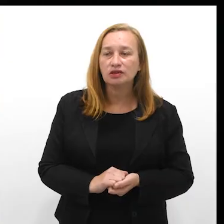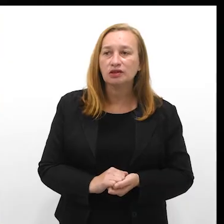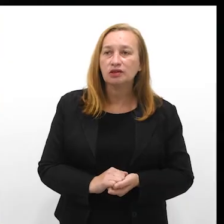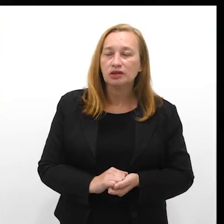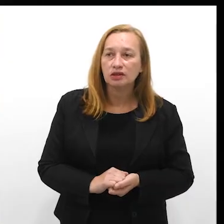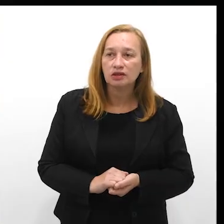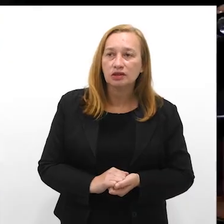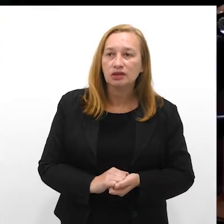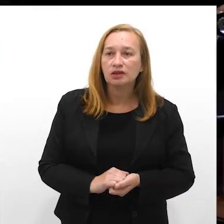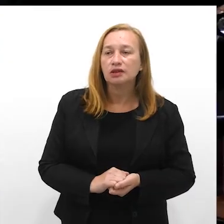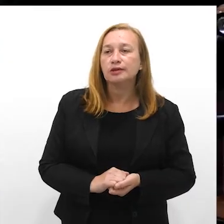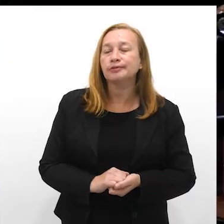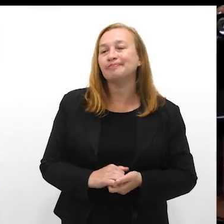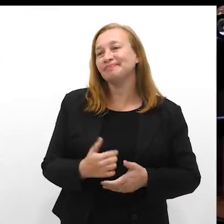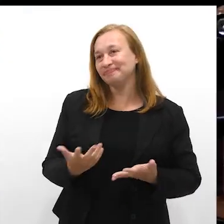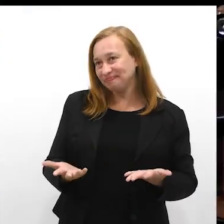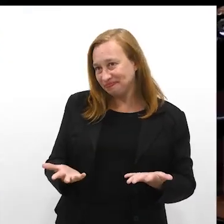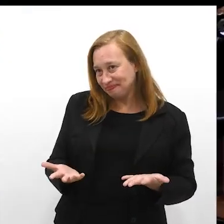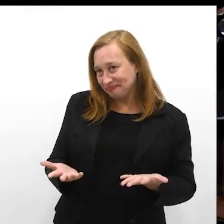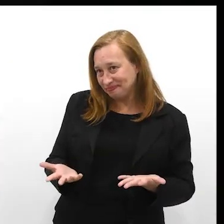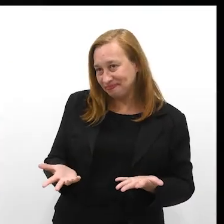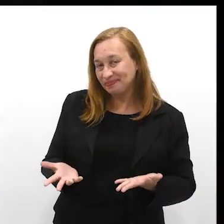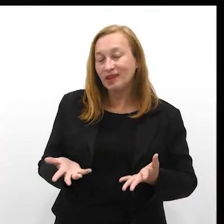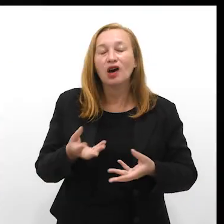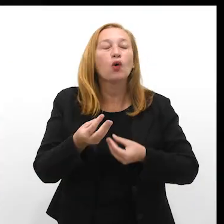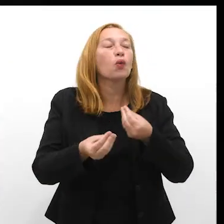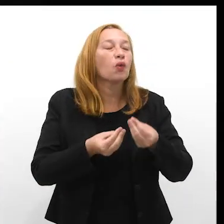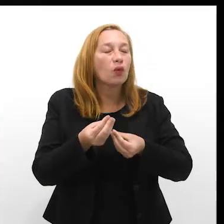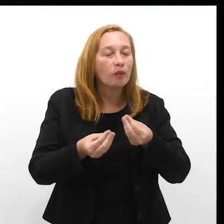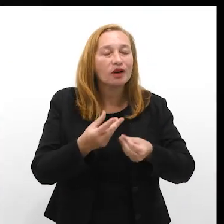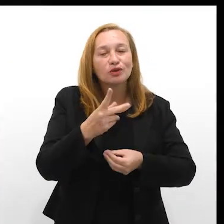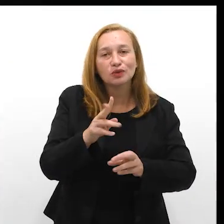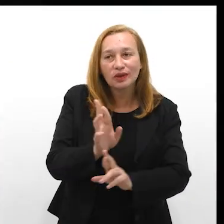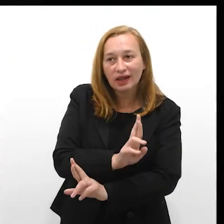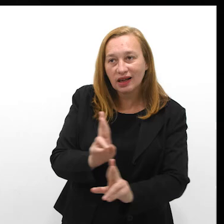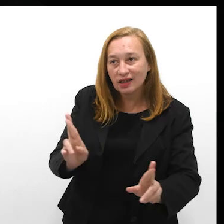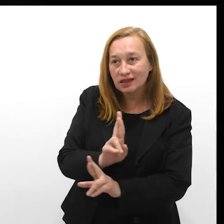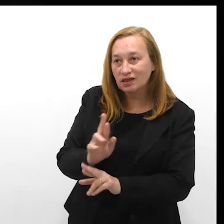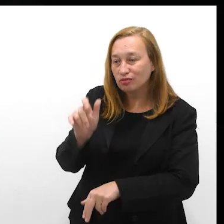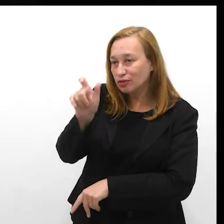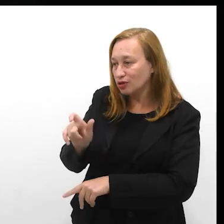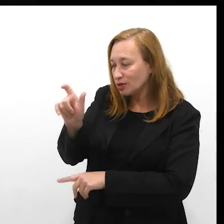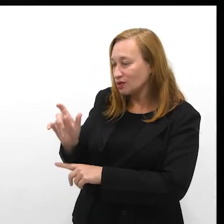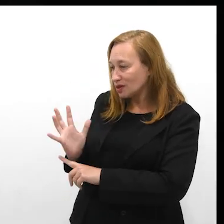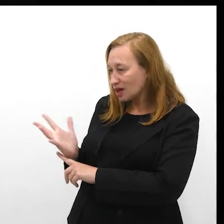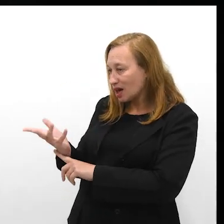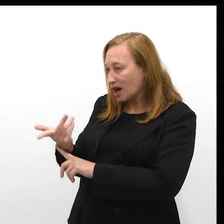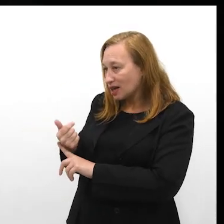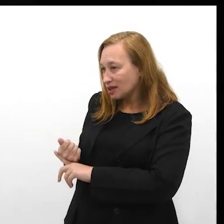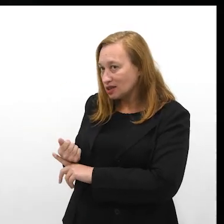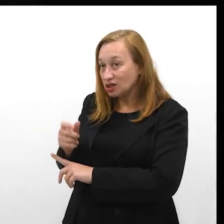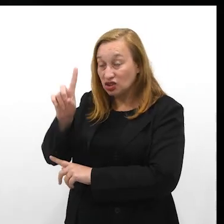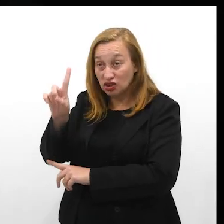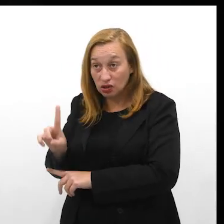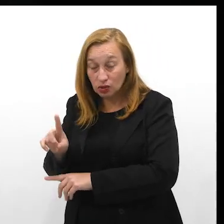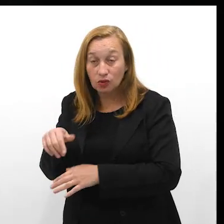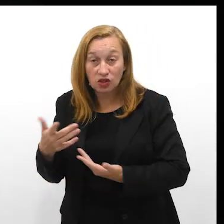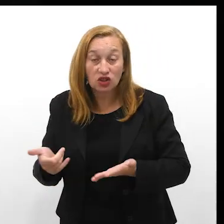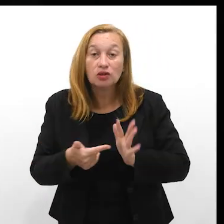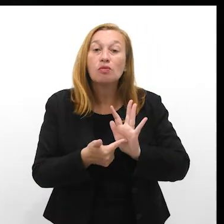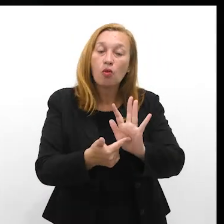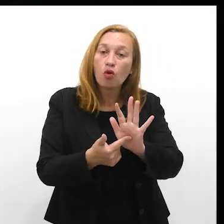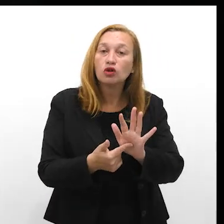né? Isso é muito antigo. Como é que é a sua relação com os artistas, com os carnavalescos,